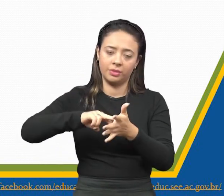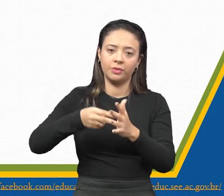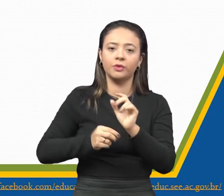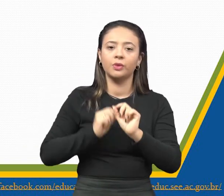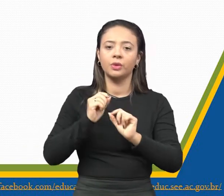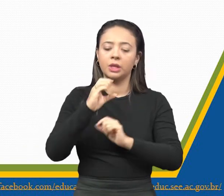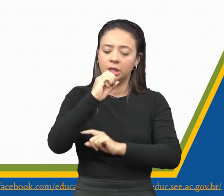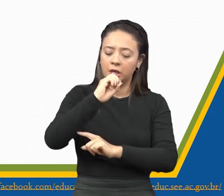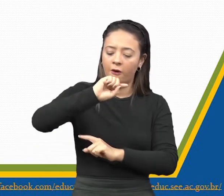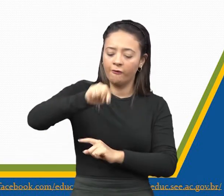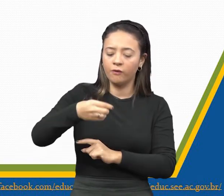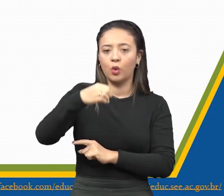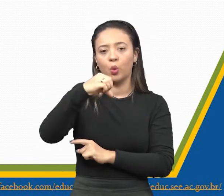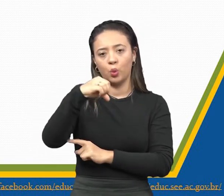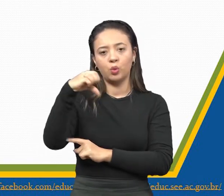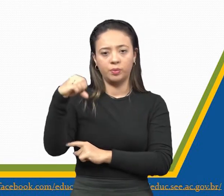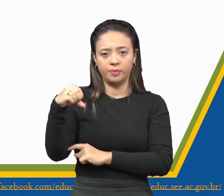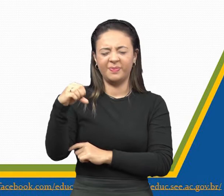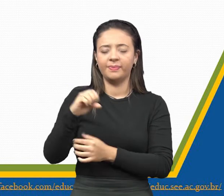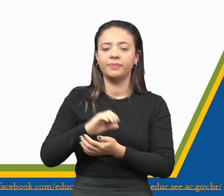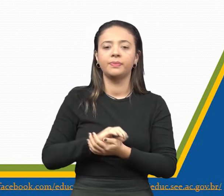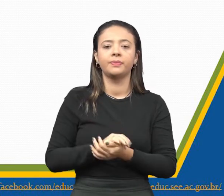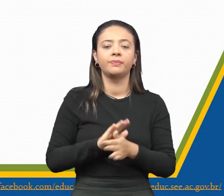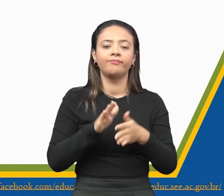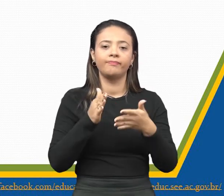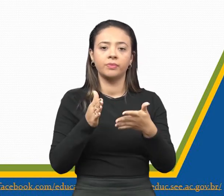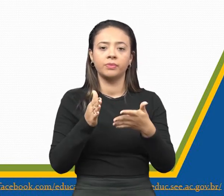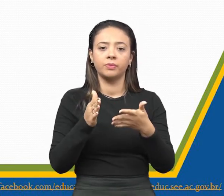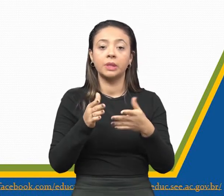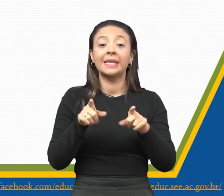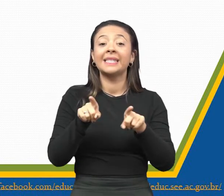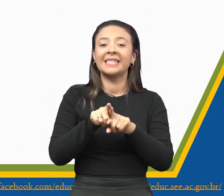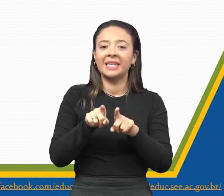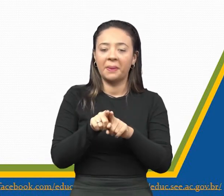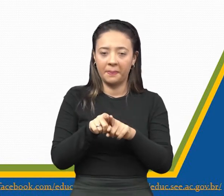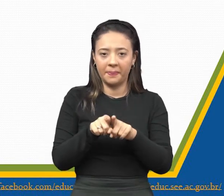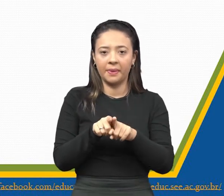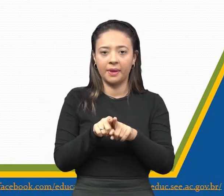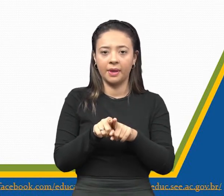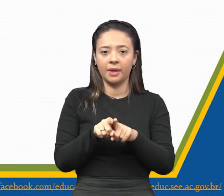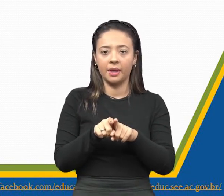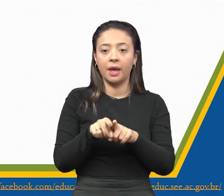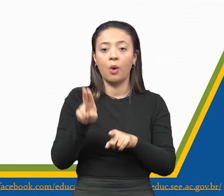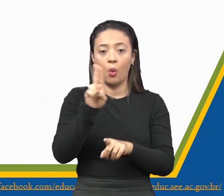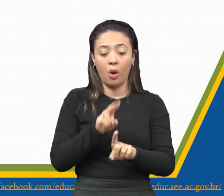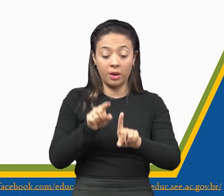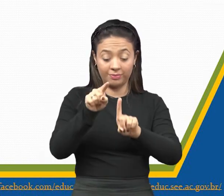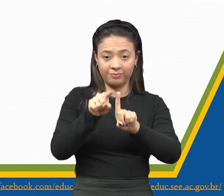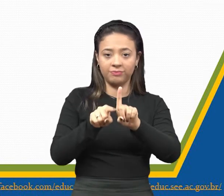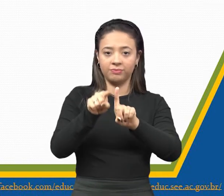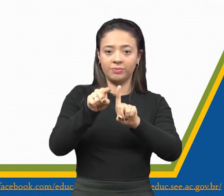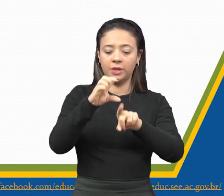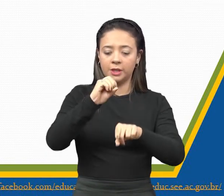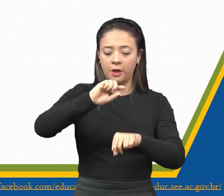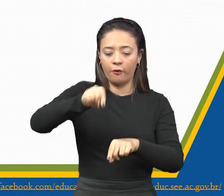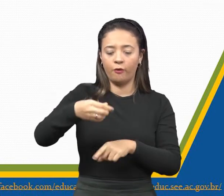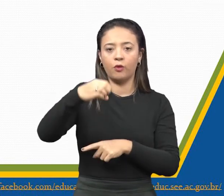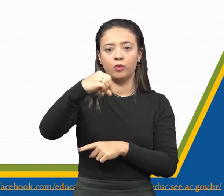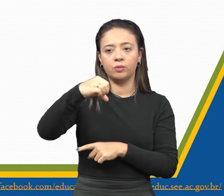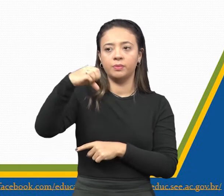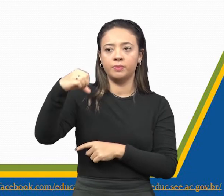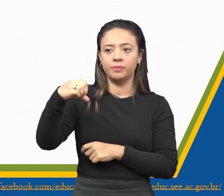a 0,99. E nós vamos elevar ainda essa temperatura, esse